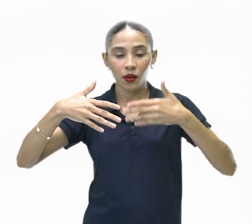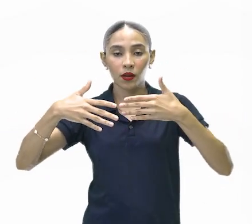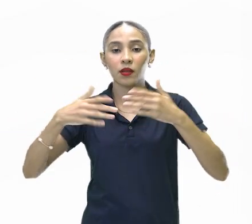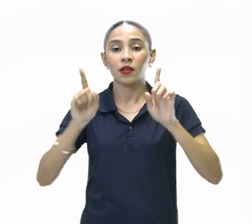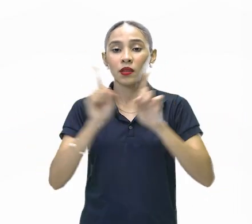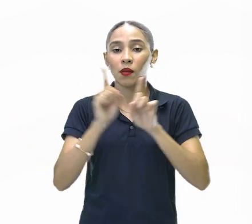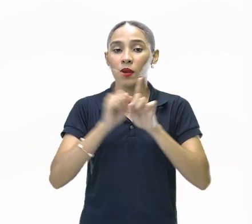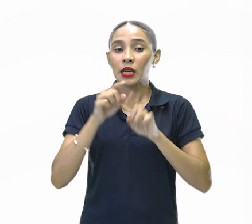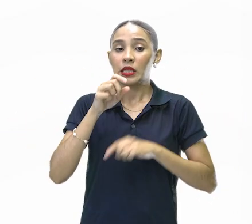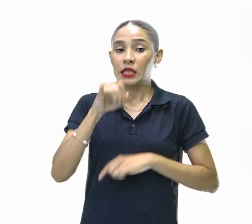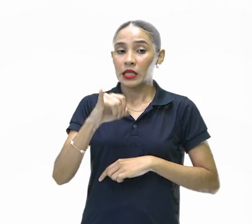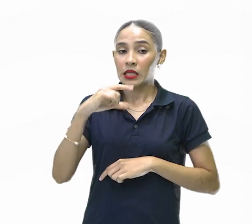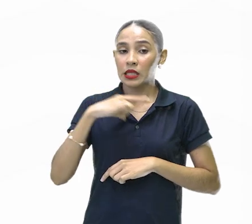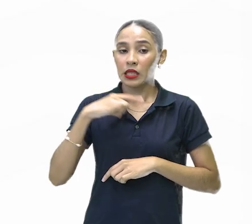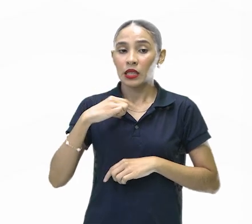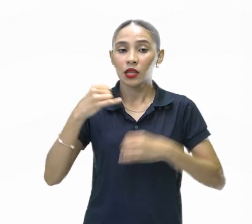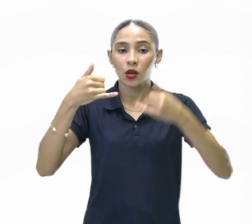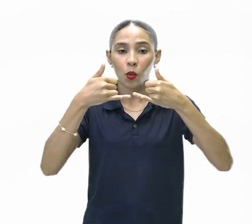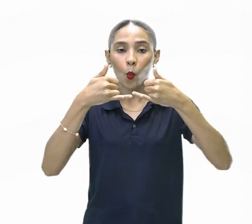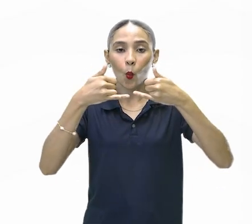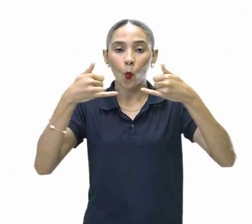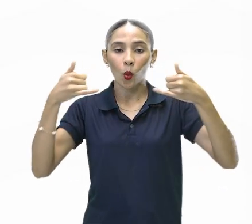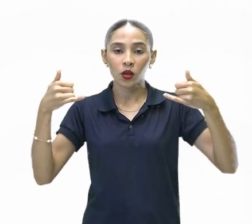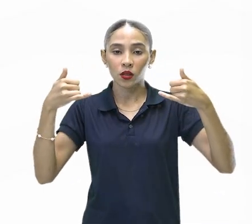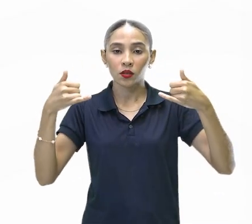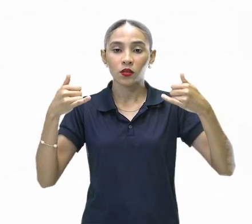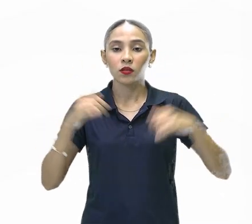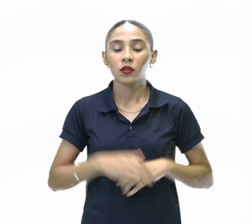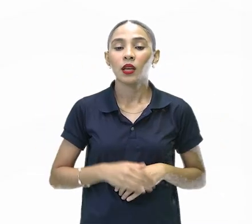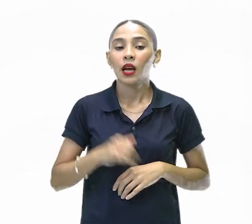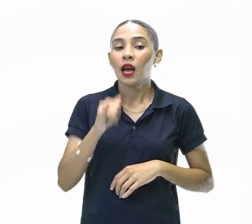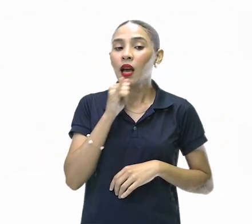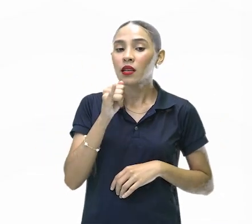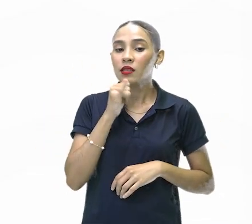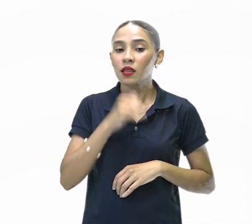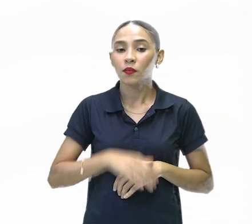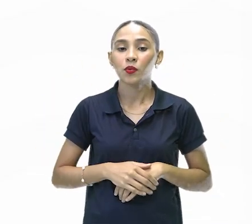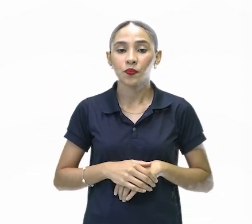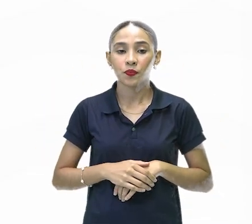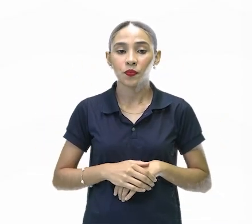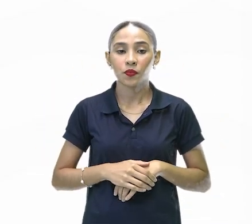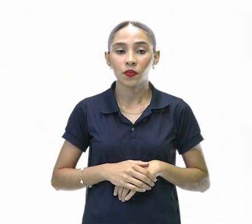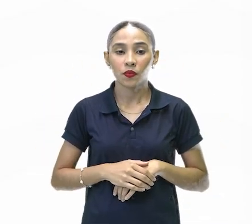ponto. Tendo lente de bordas finas,